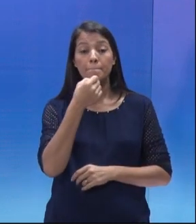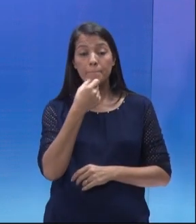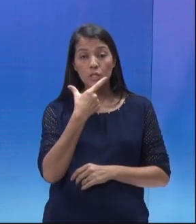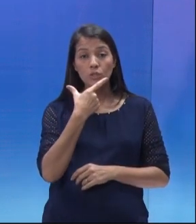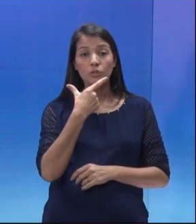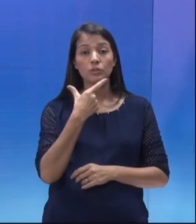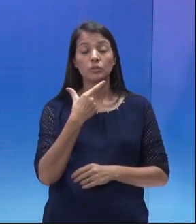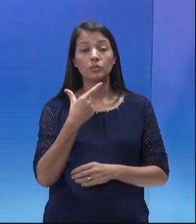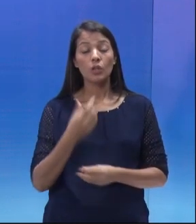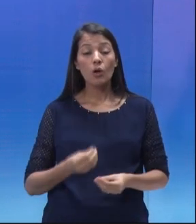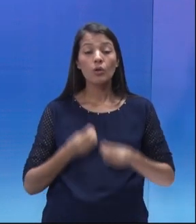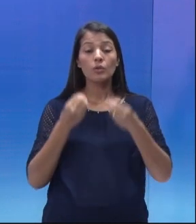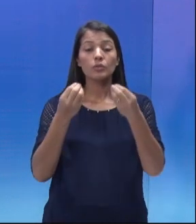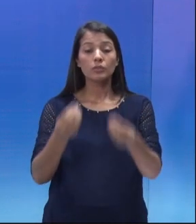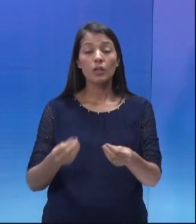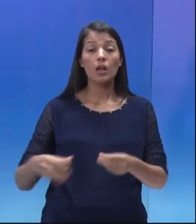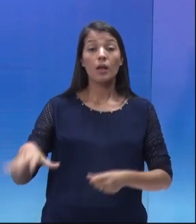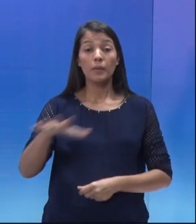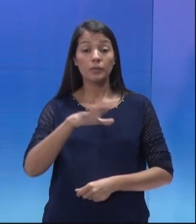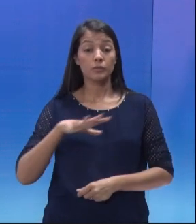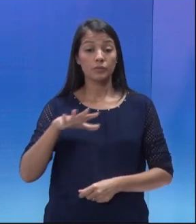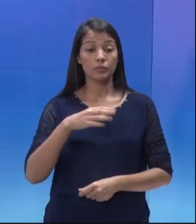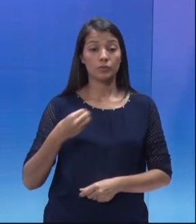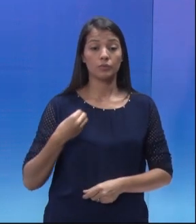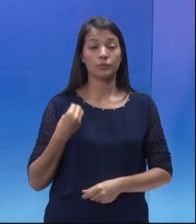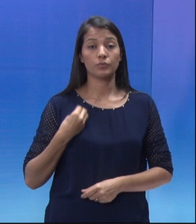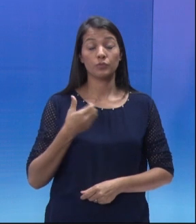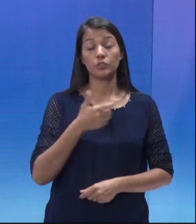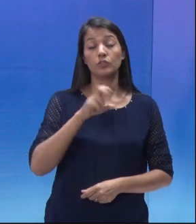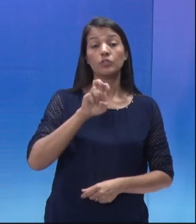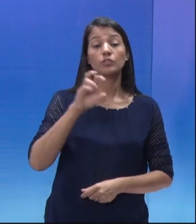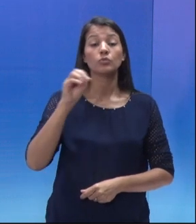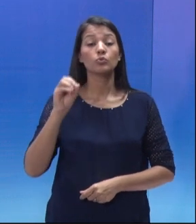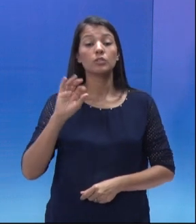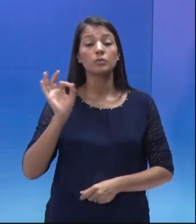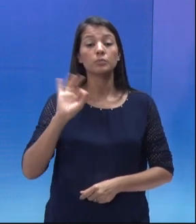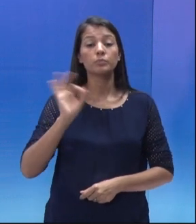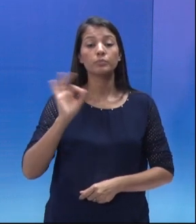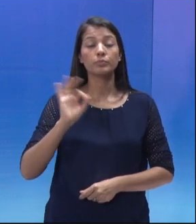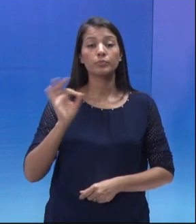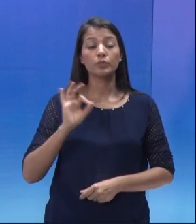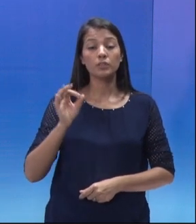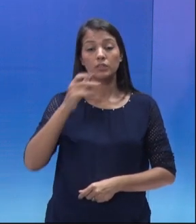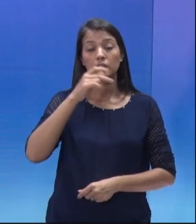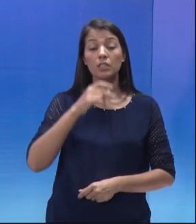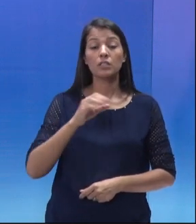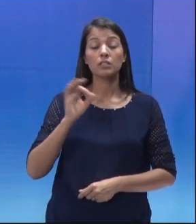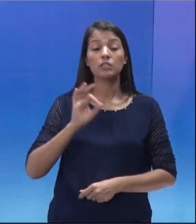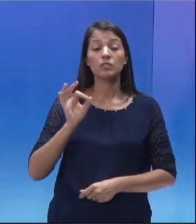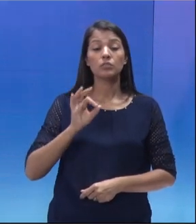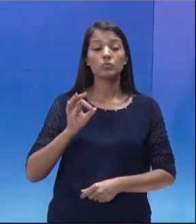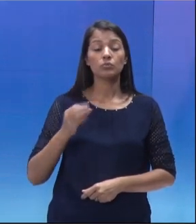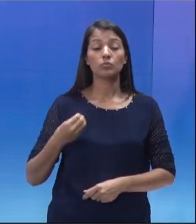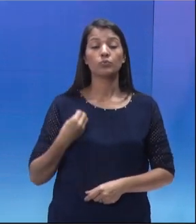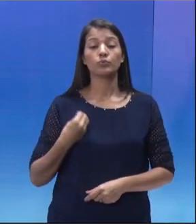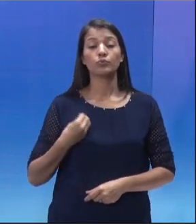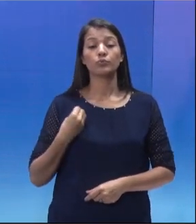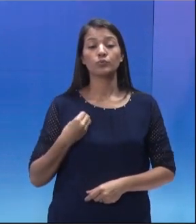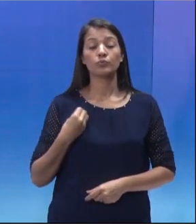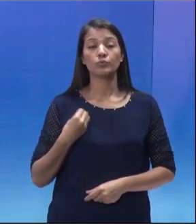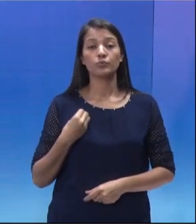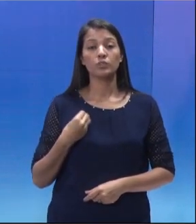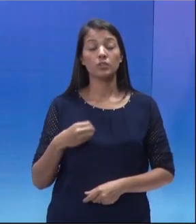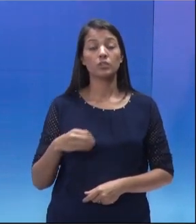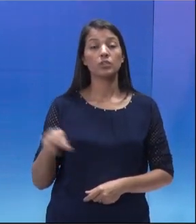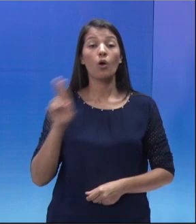medido utilizando ratos como cobaia. Nessa primeira questão, nessa primeira parte do enunciado, o que a gente pode destacar